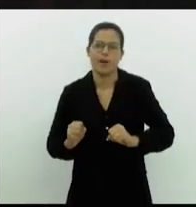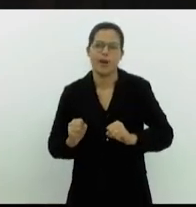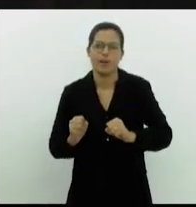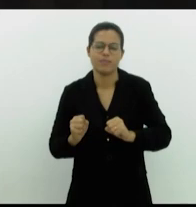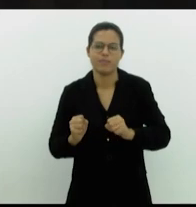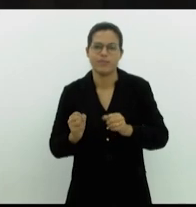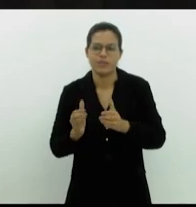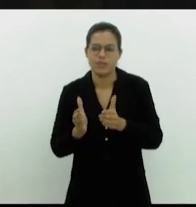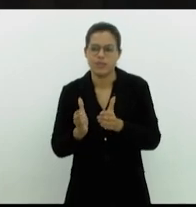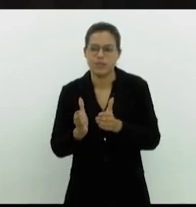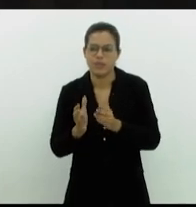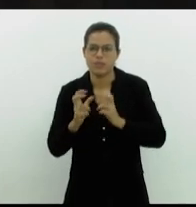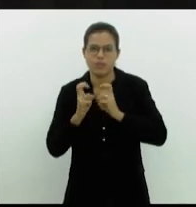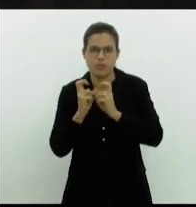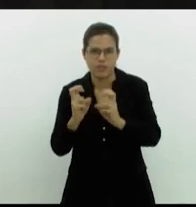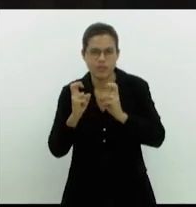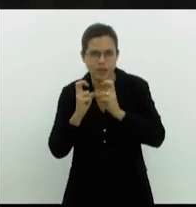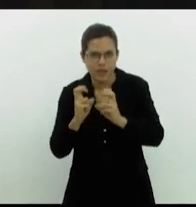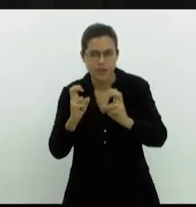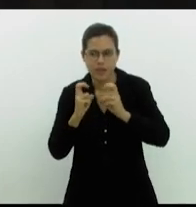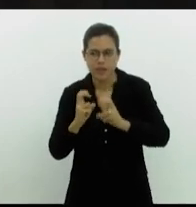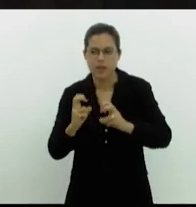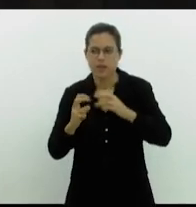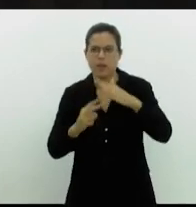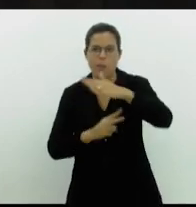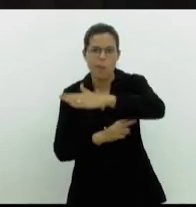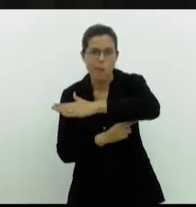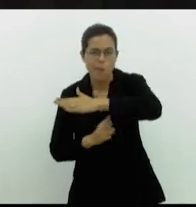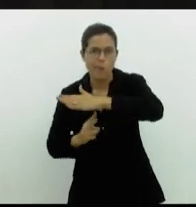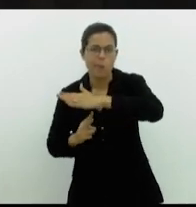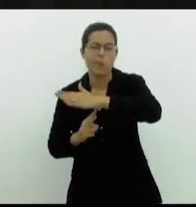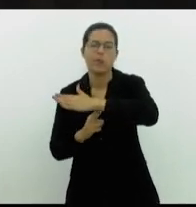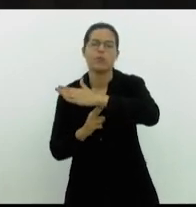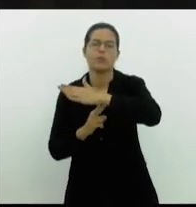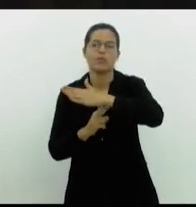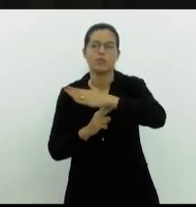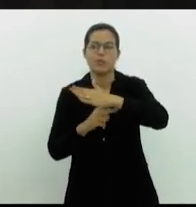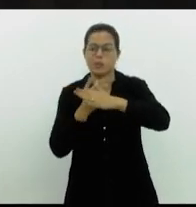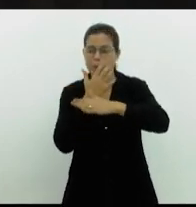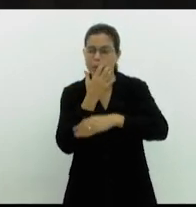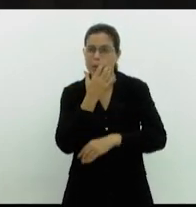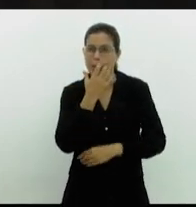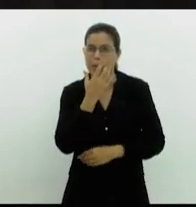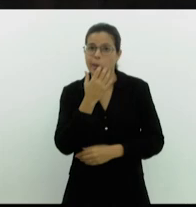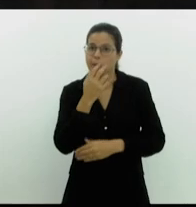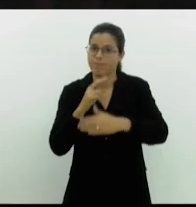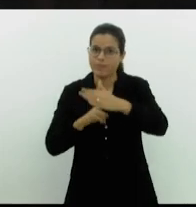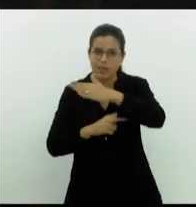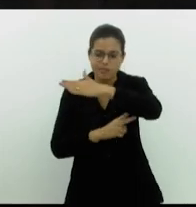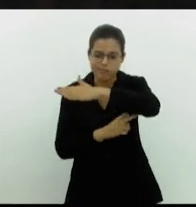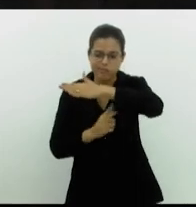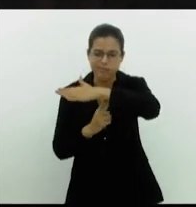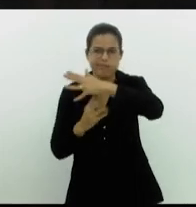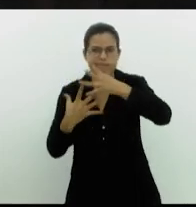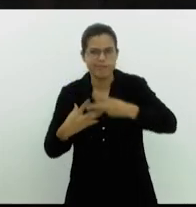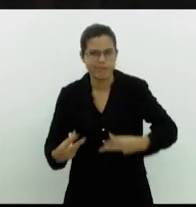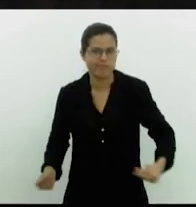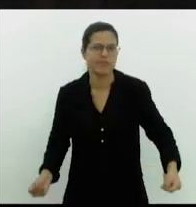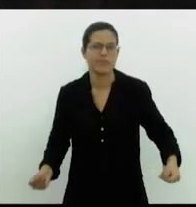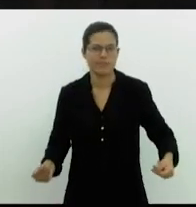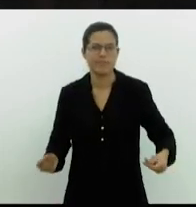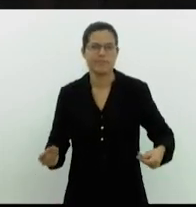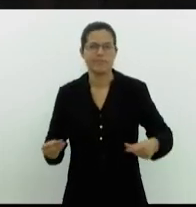das suas pontes, que caíram em grande quantidade arrastadas pelas águas.